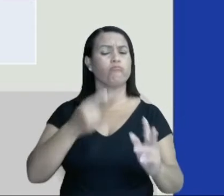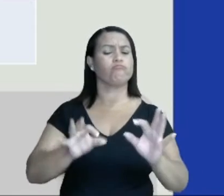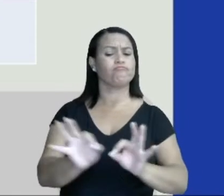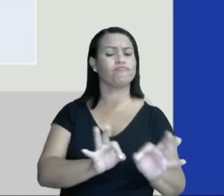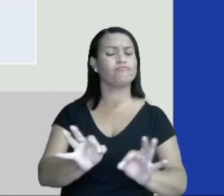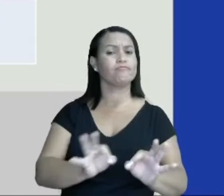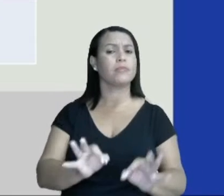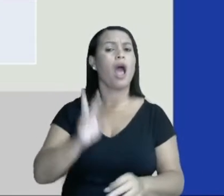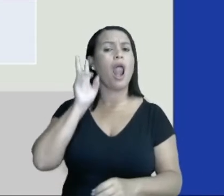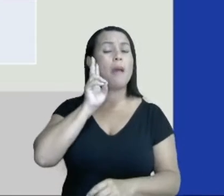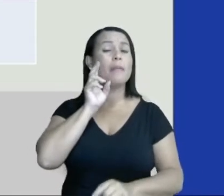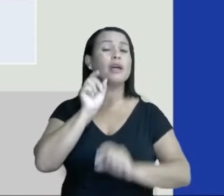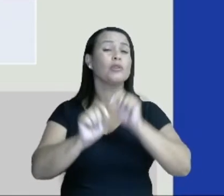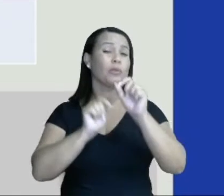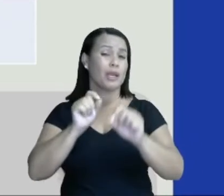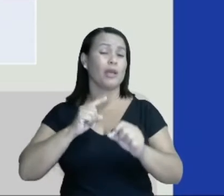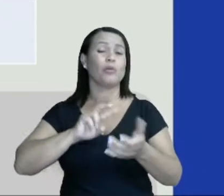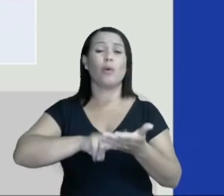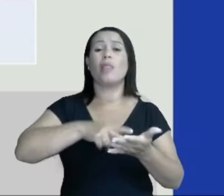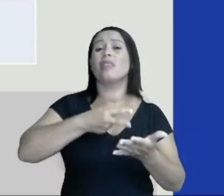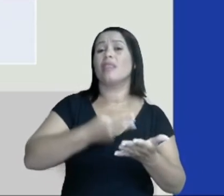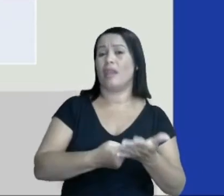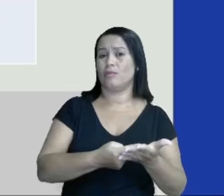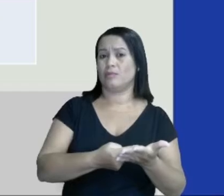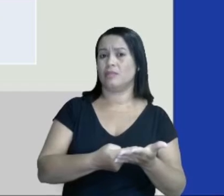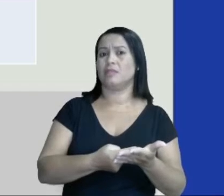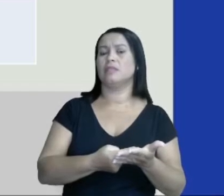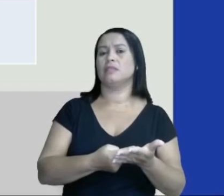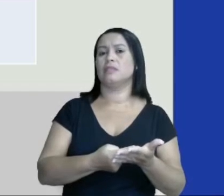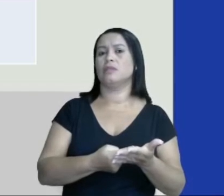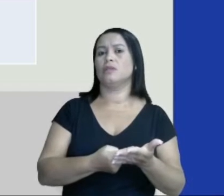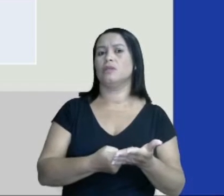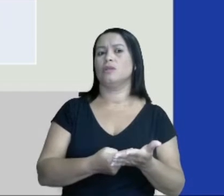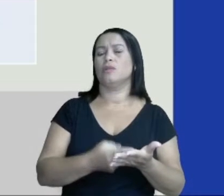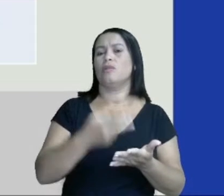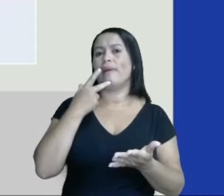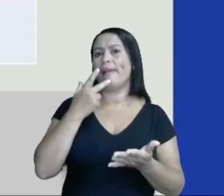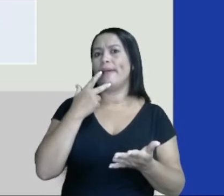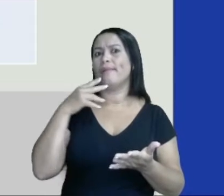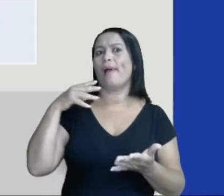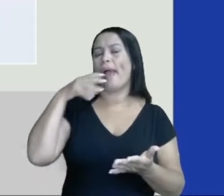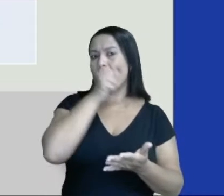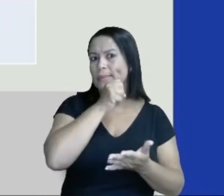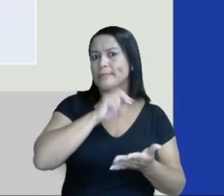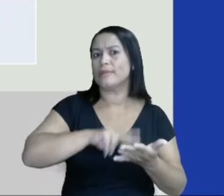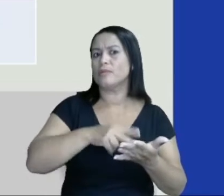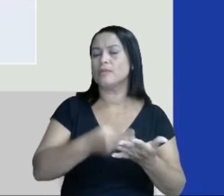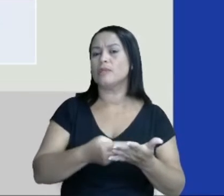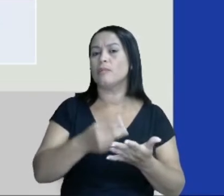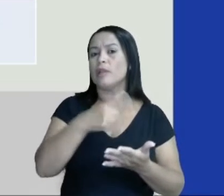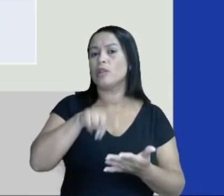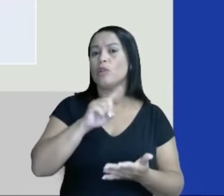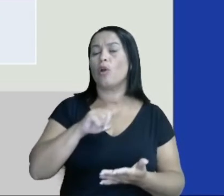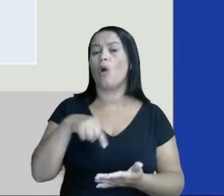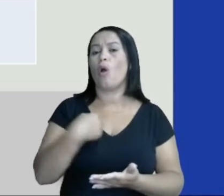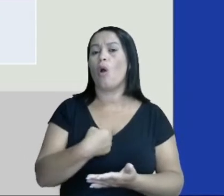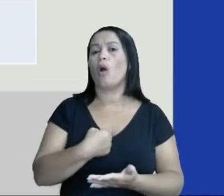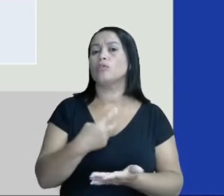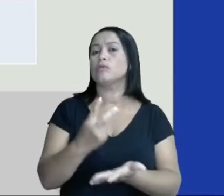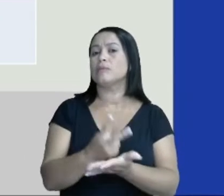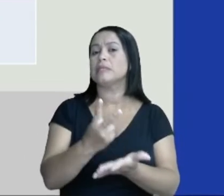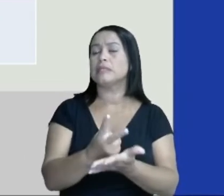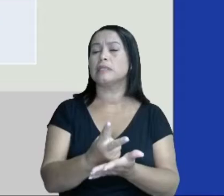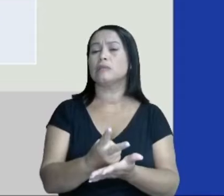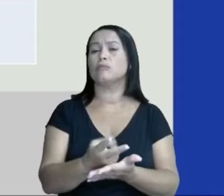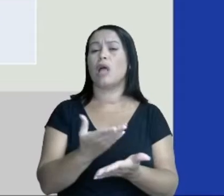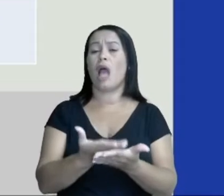tá? Gente, lembrando que eu estou traduzindo, né, a grosso modo, assim, rapidinho, para a gente poder seguir com a nossa